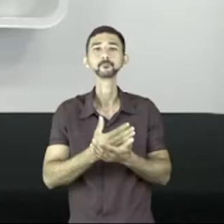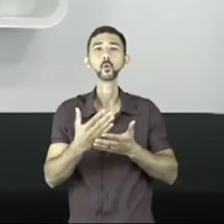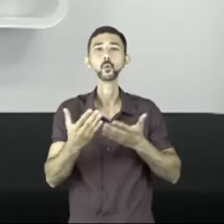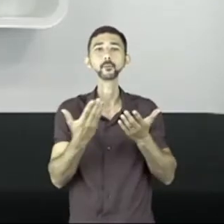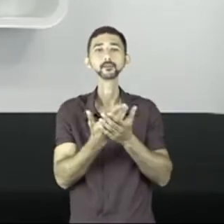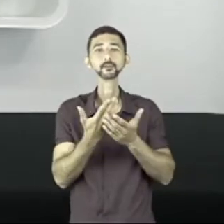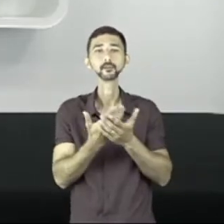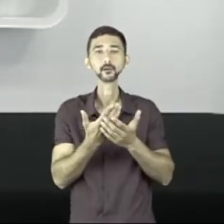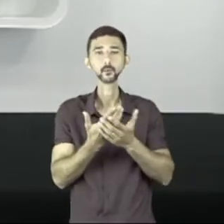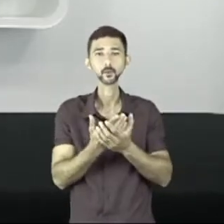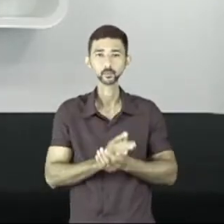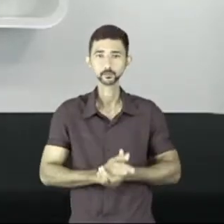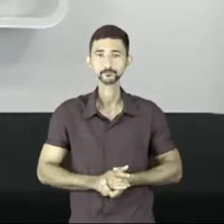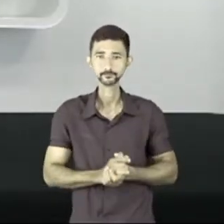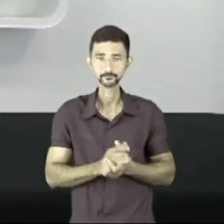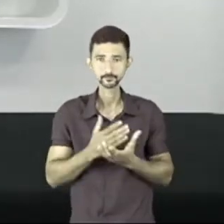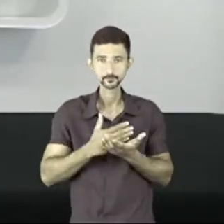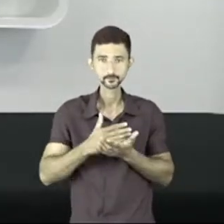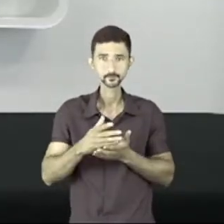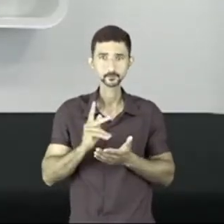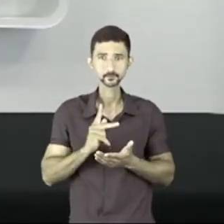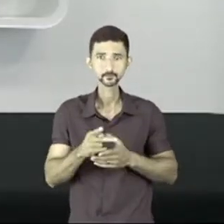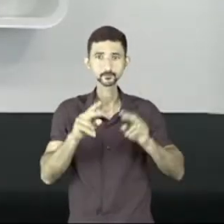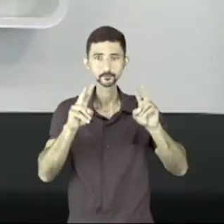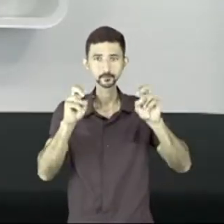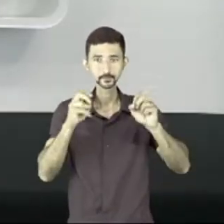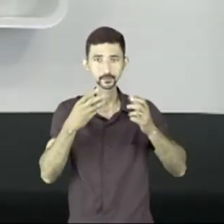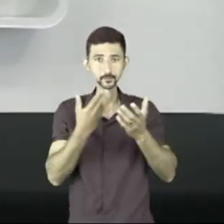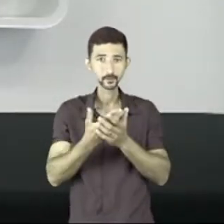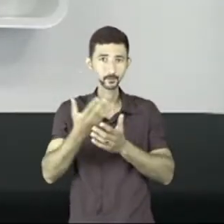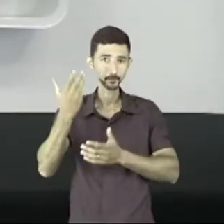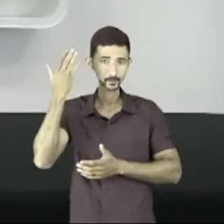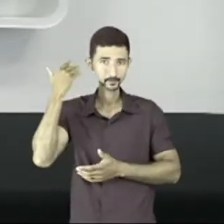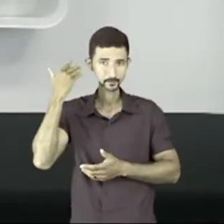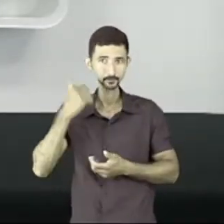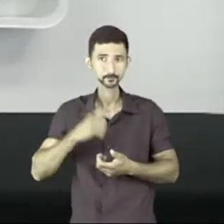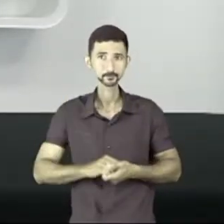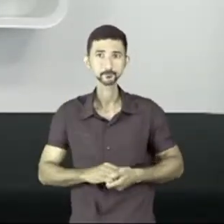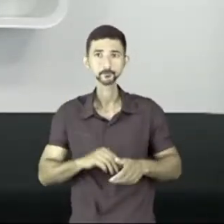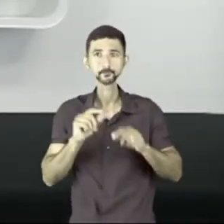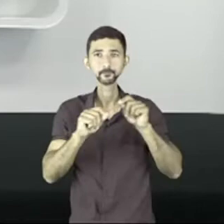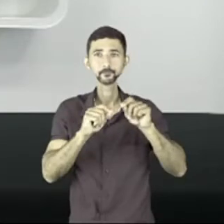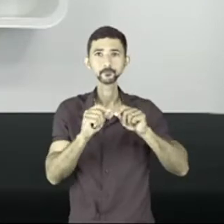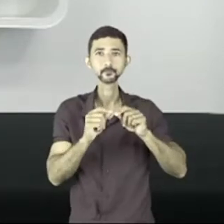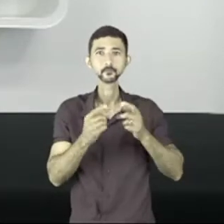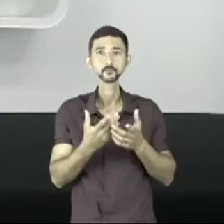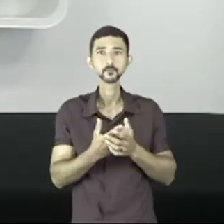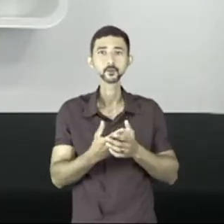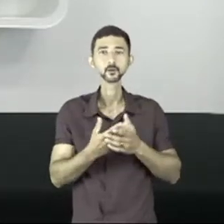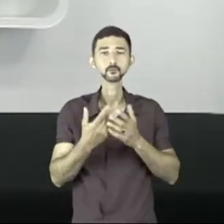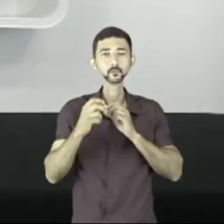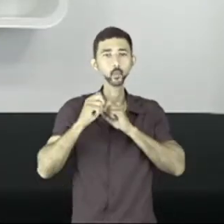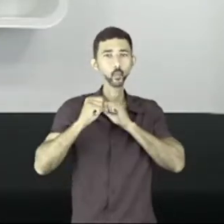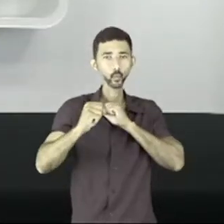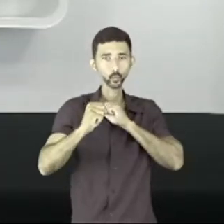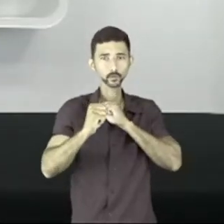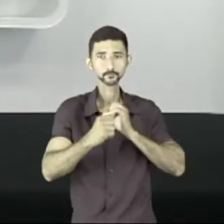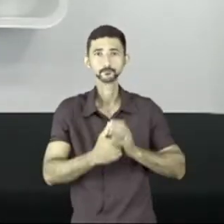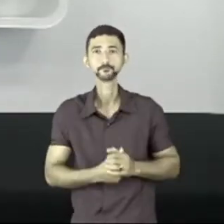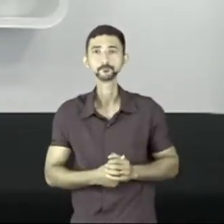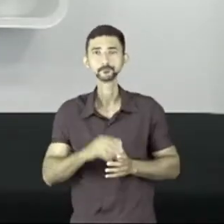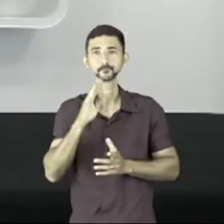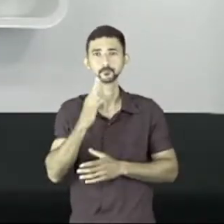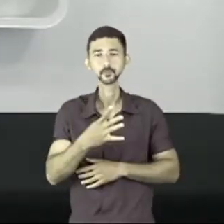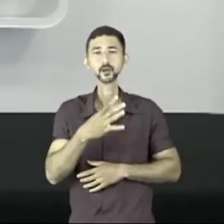dar continuidade ao tema da nossa última aula. Estamos na nossa unidade de lutas e nós